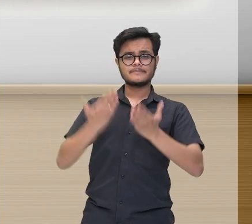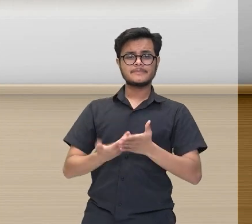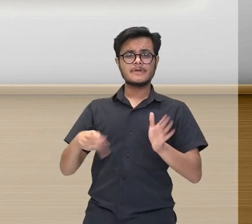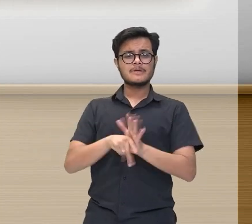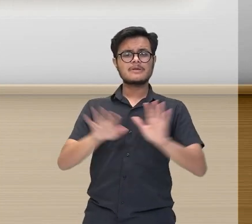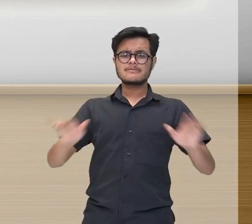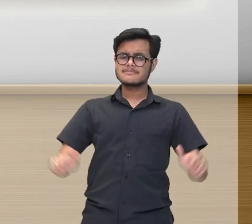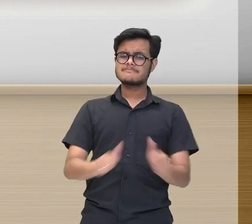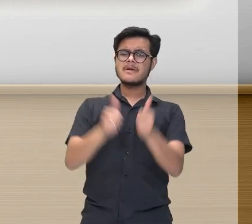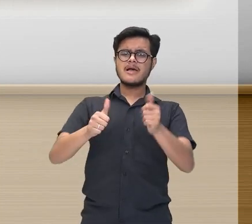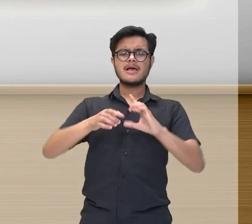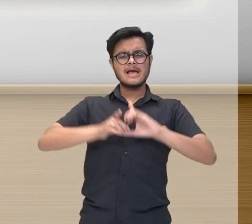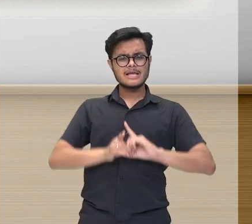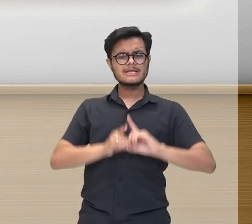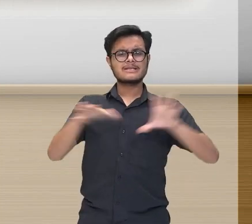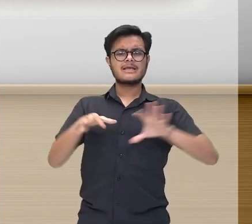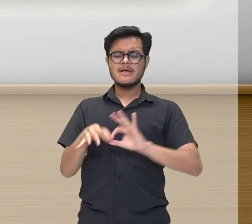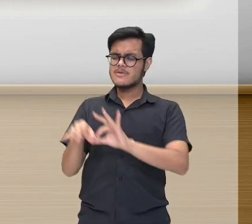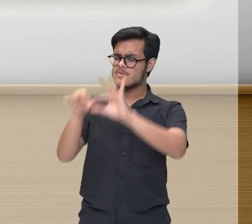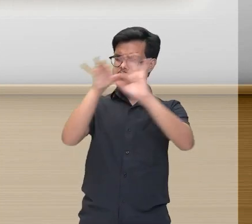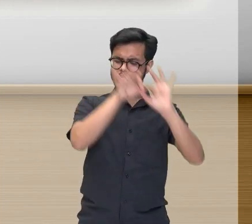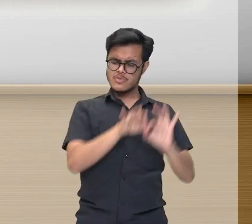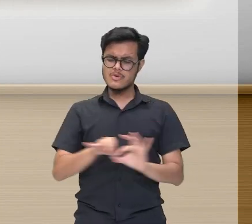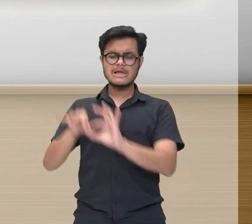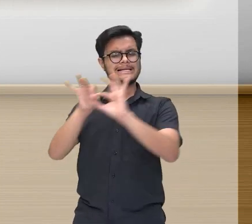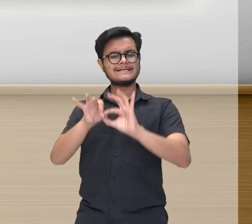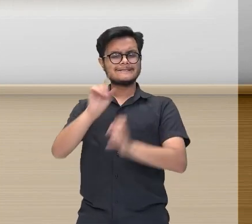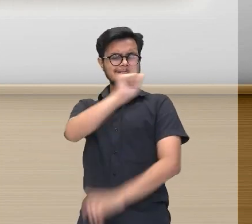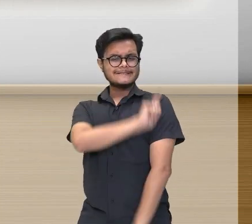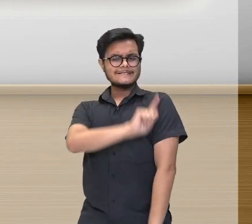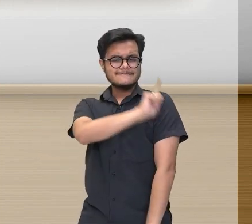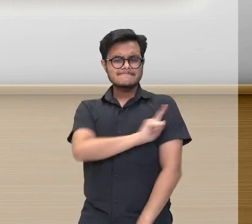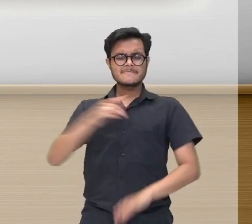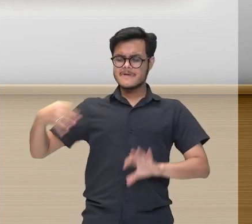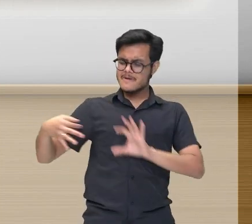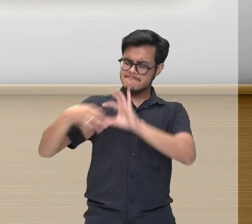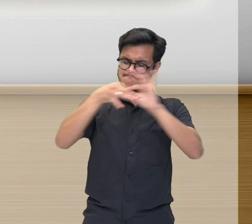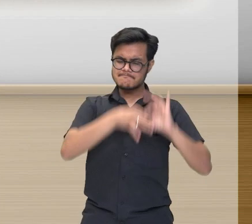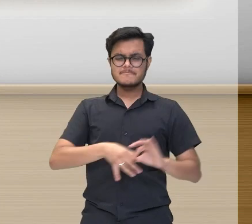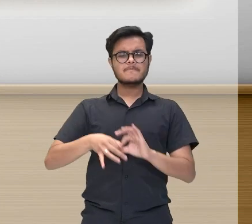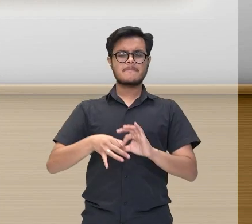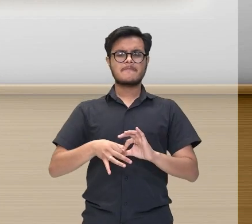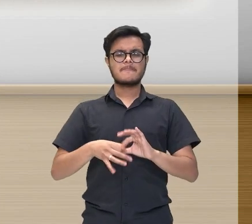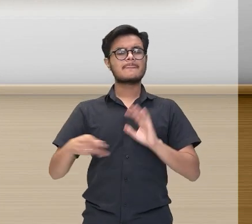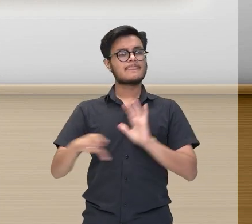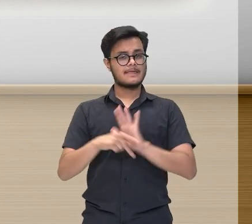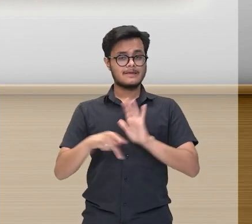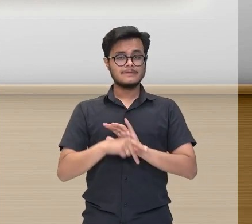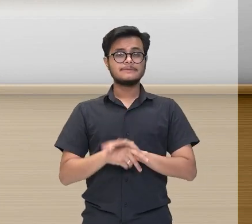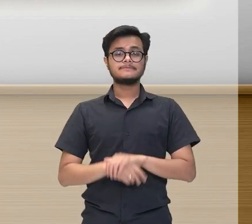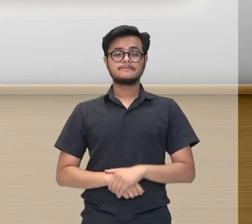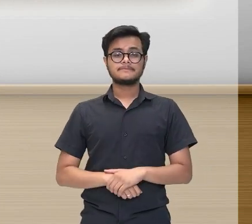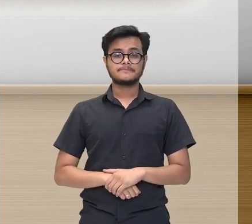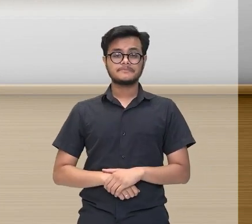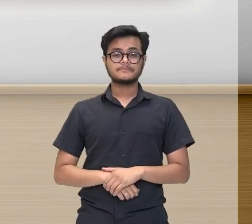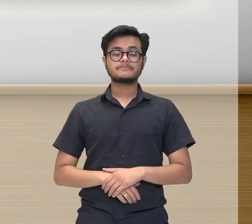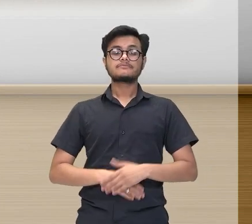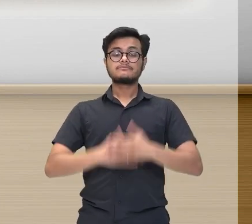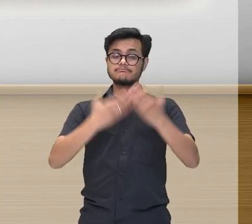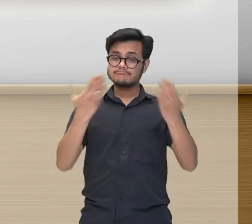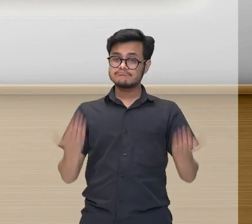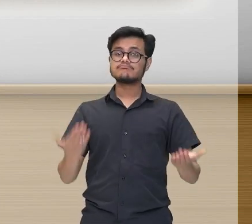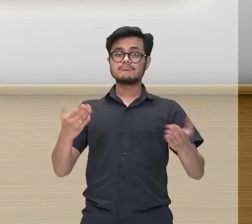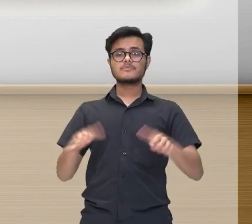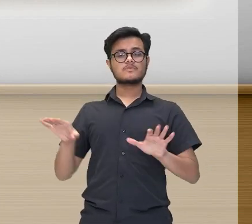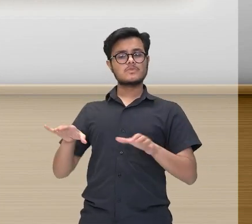de forma participativa na democratização em conjunto com a gestão escolar. Então, o Grêmio